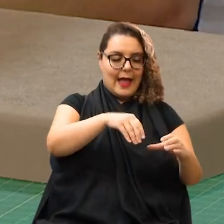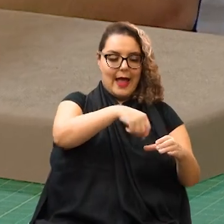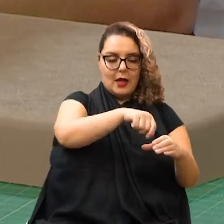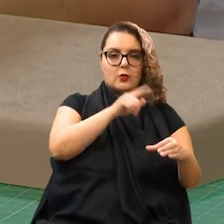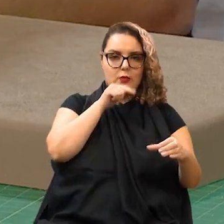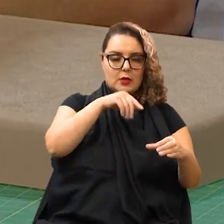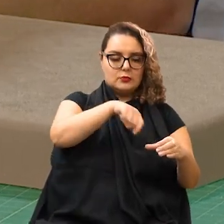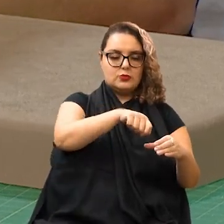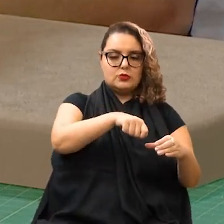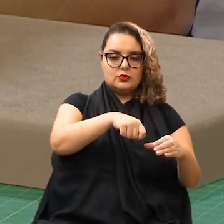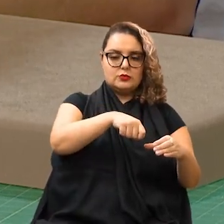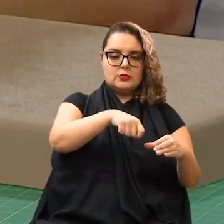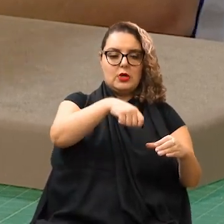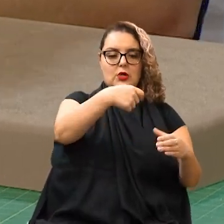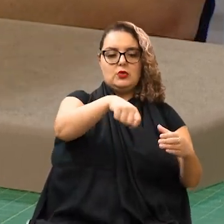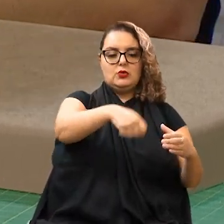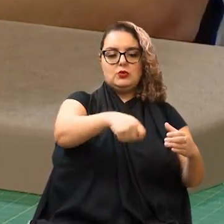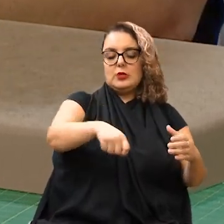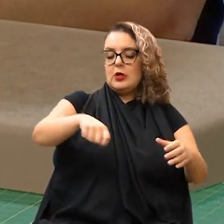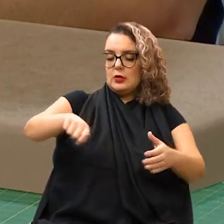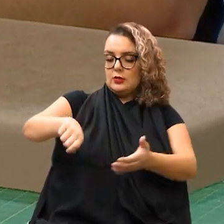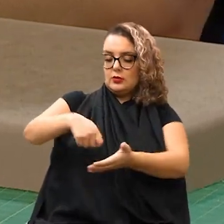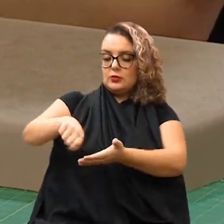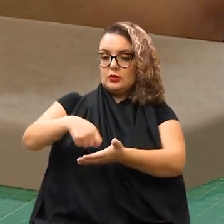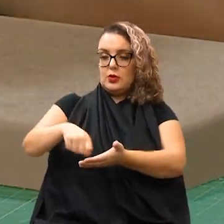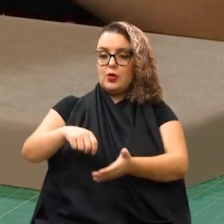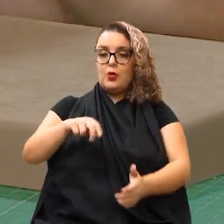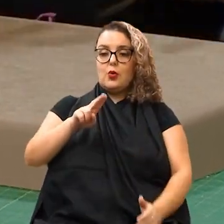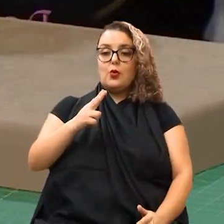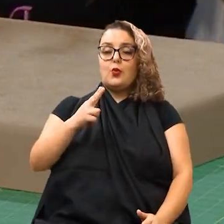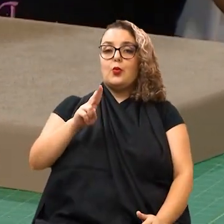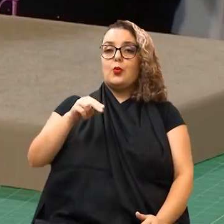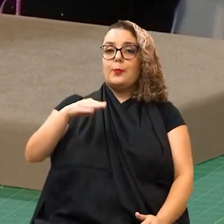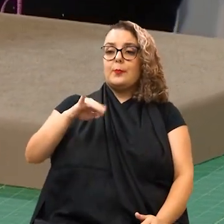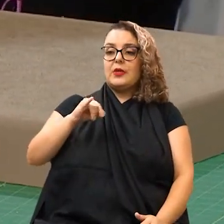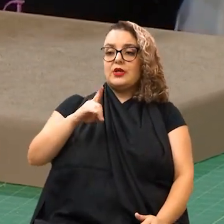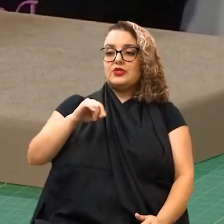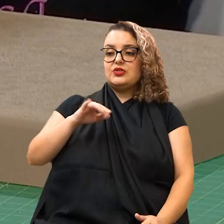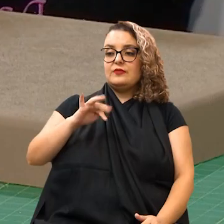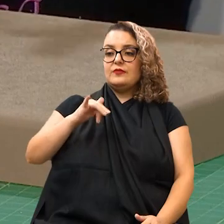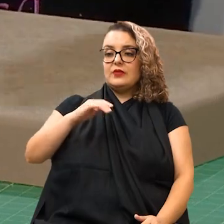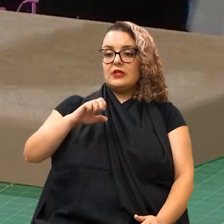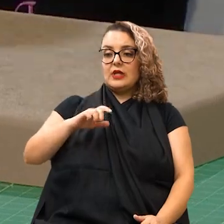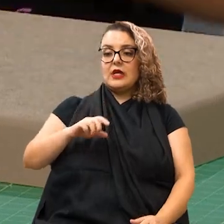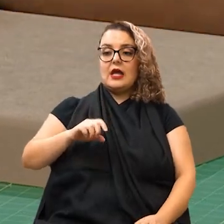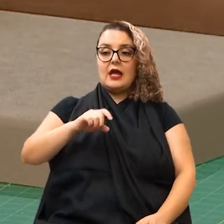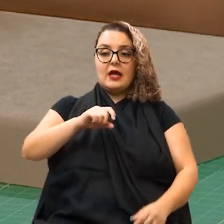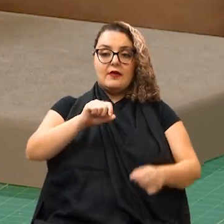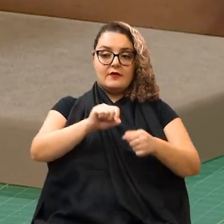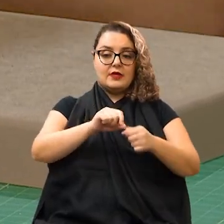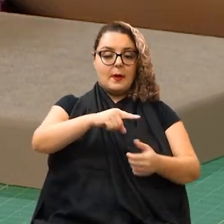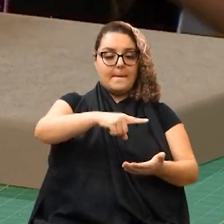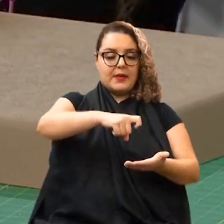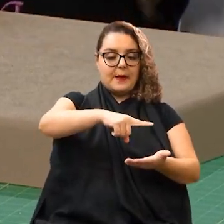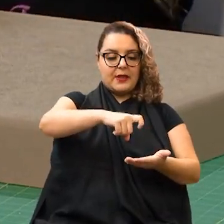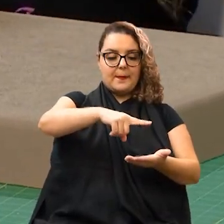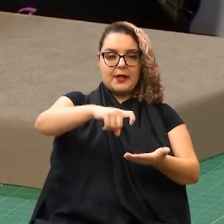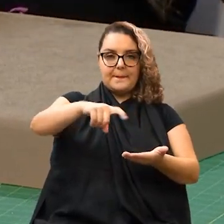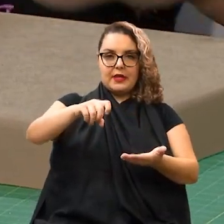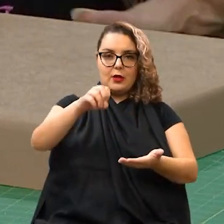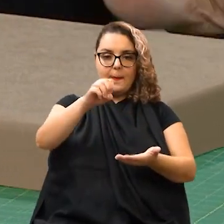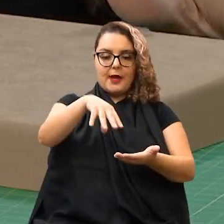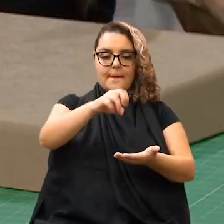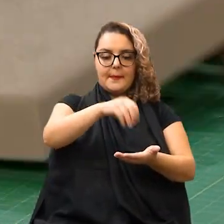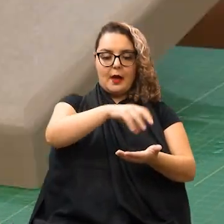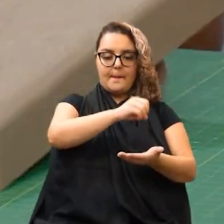e vim aqui e umidifiquei a minha tinta. Porque agora com esse pincelzinho aqui eu vou fazer o que a gente chama de chuva americana, que é esse chapiscadinho. Eu vou arranhar o